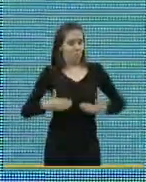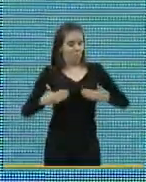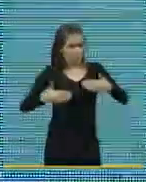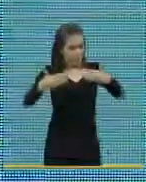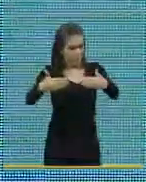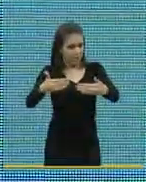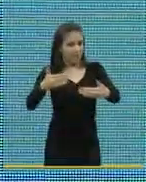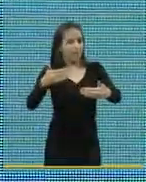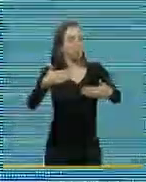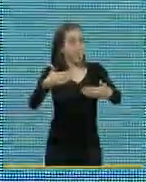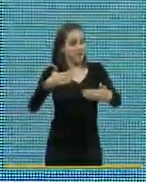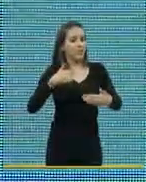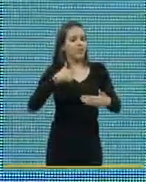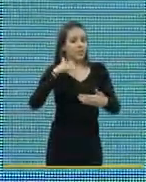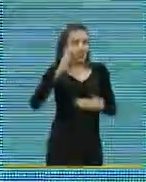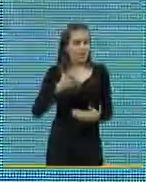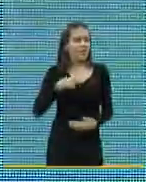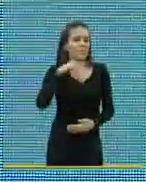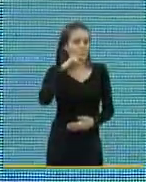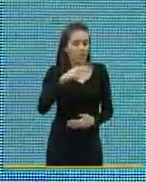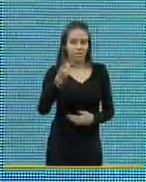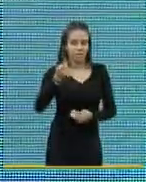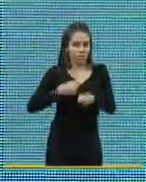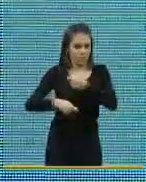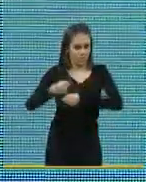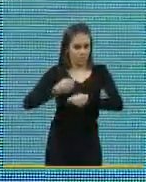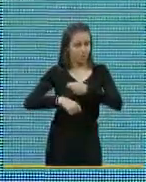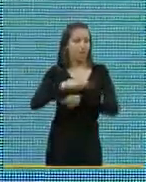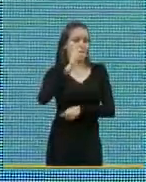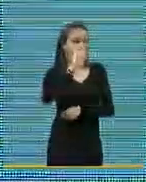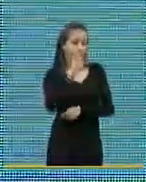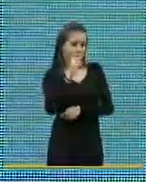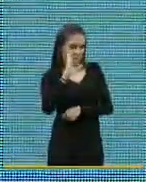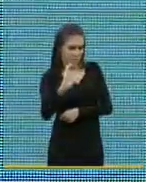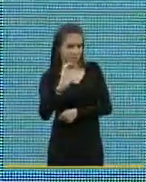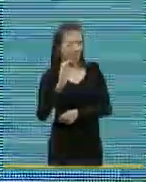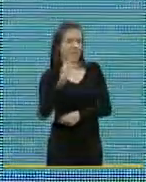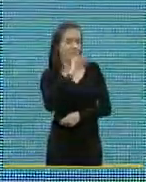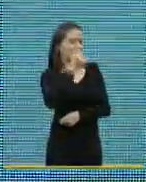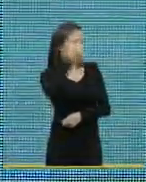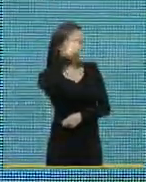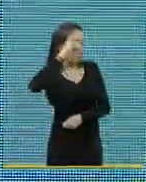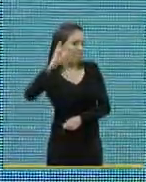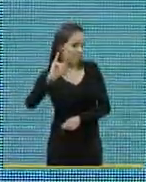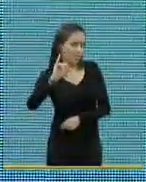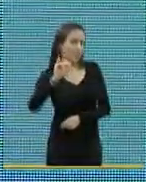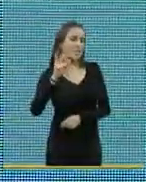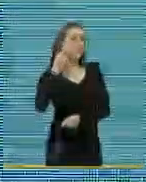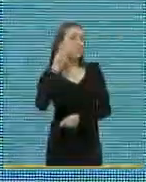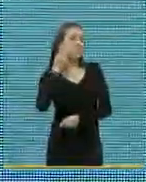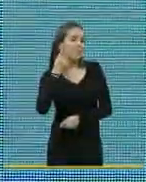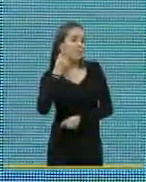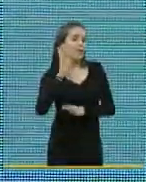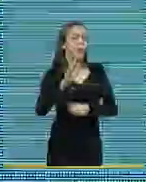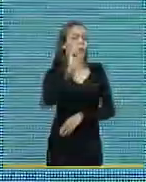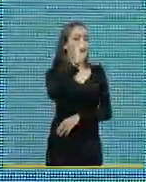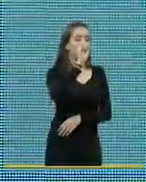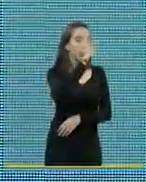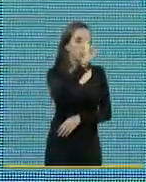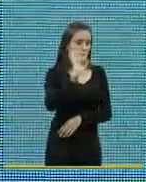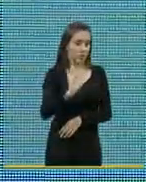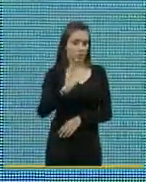cobrei um tributo sobre lucros e dividendos e o fernando henrique revogou o ceará já cobra 8 por cento sobre as heranças